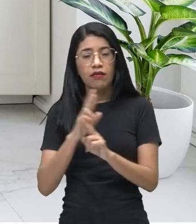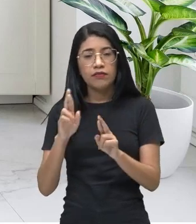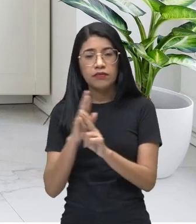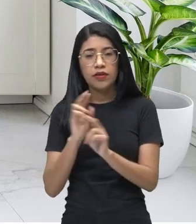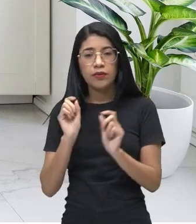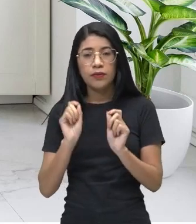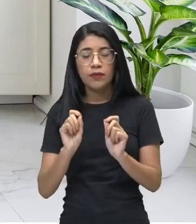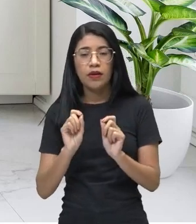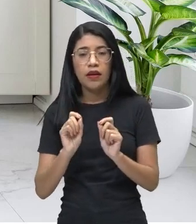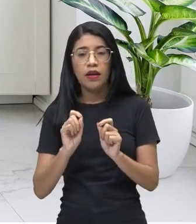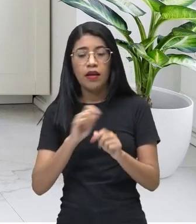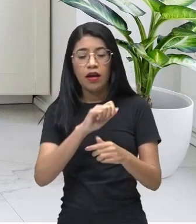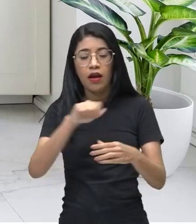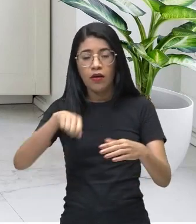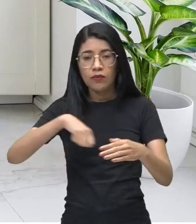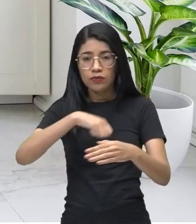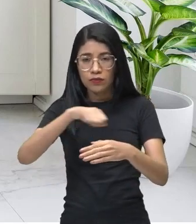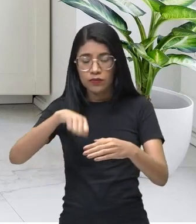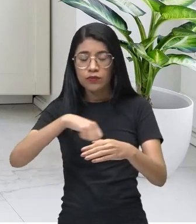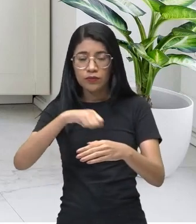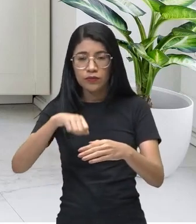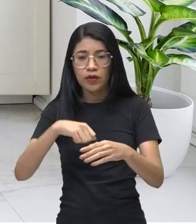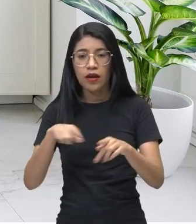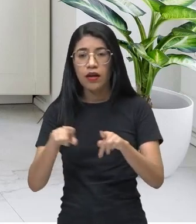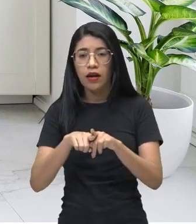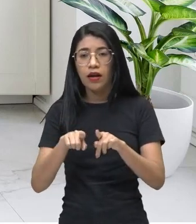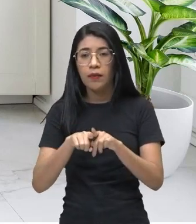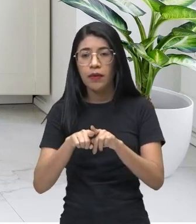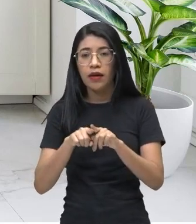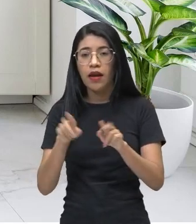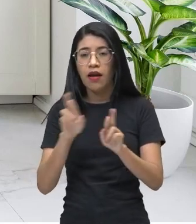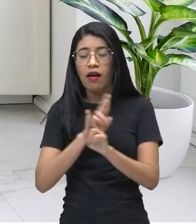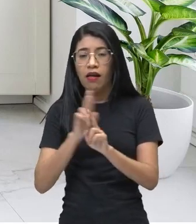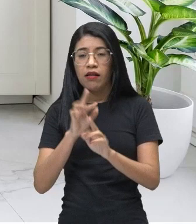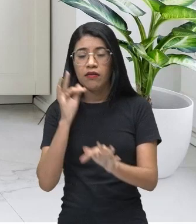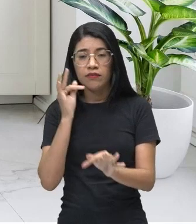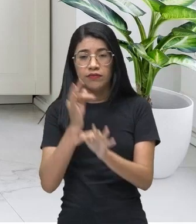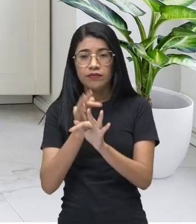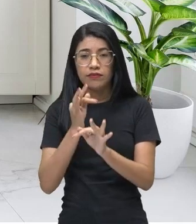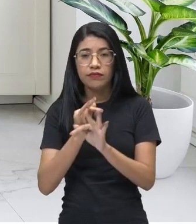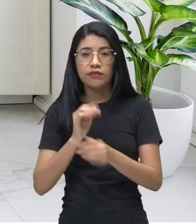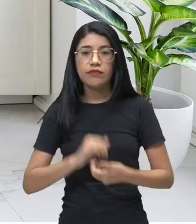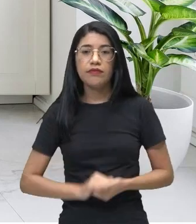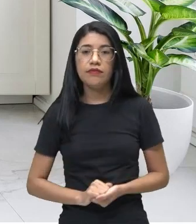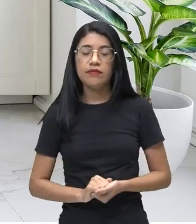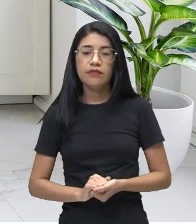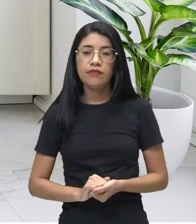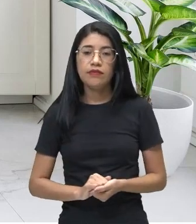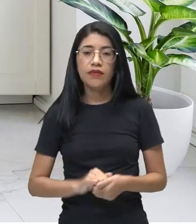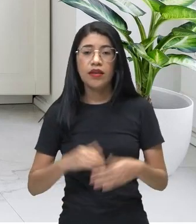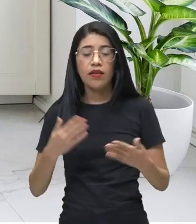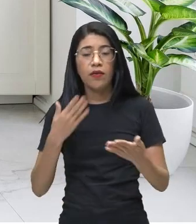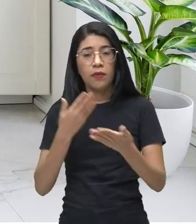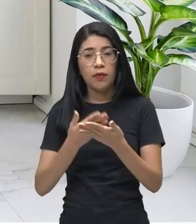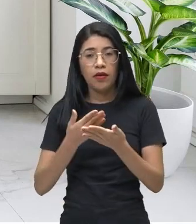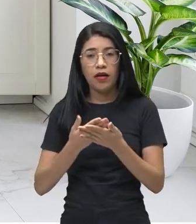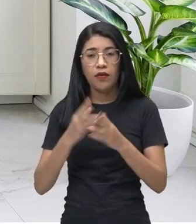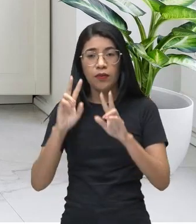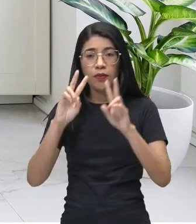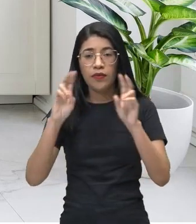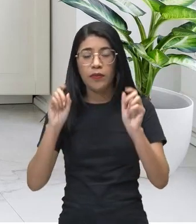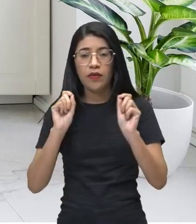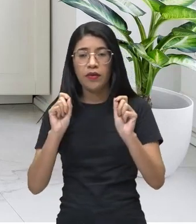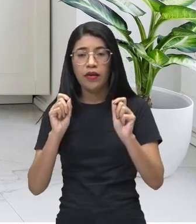relacionadas com a cozinha, ela tem a ver com a física. E a aula de hoje nós temos aí sobre o calor,